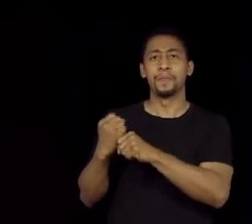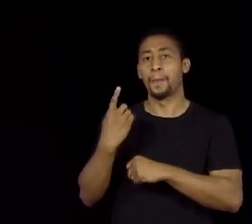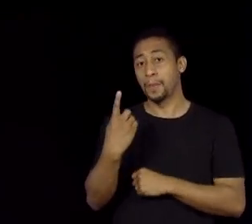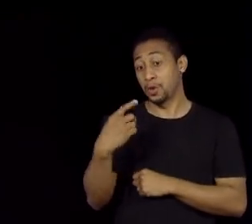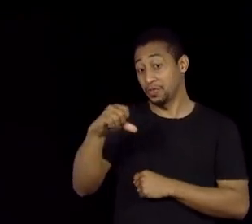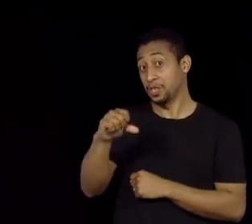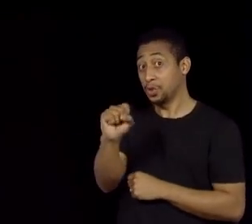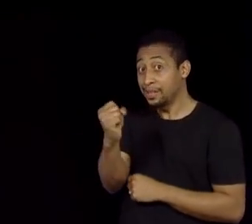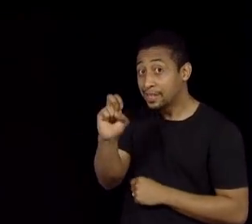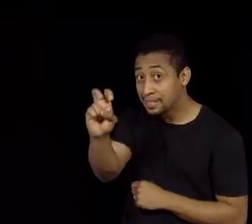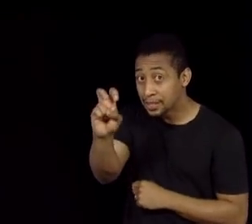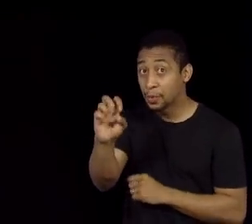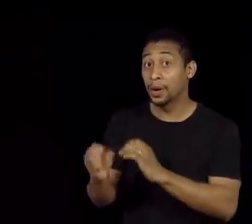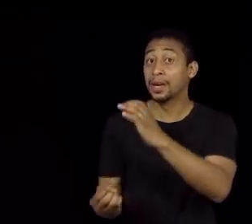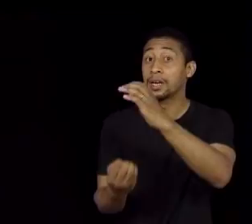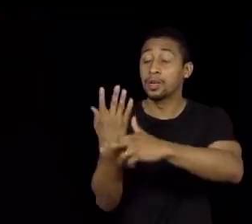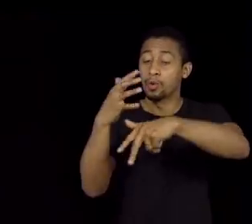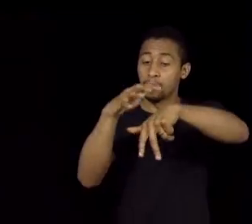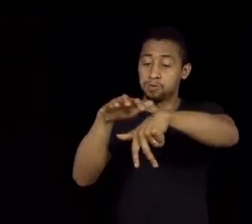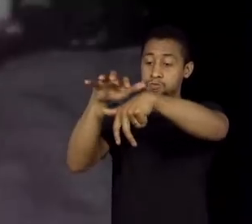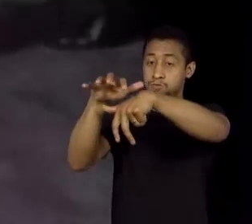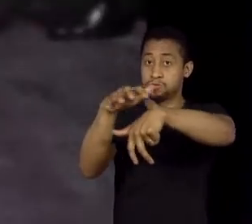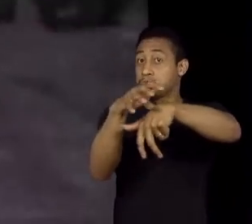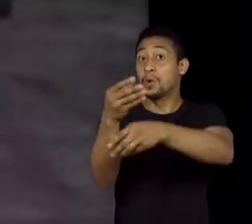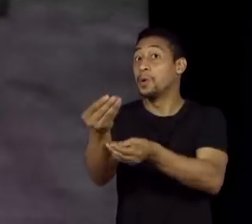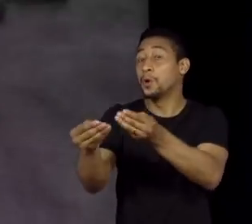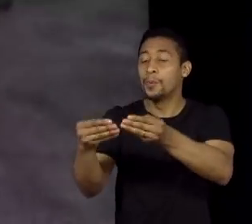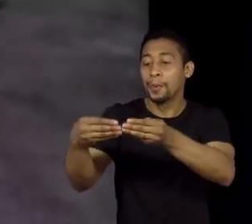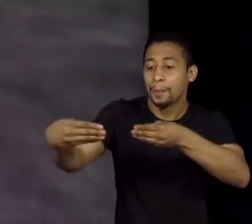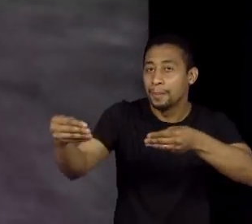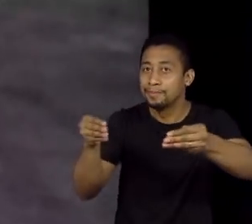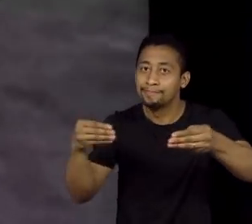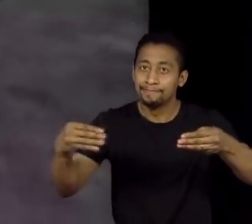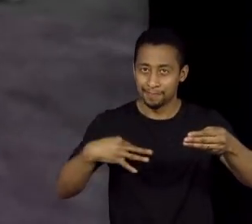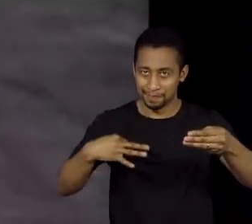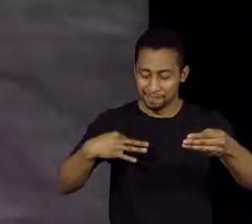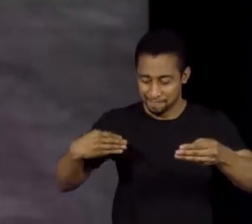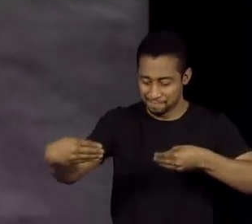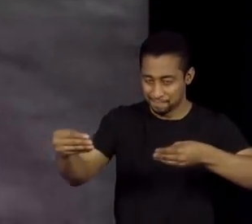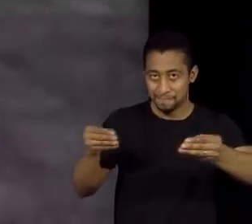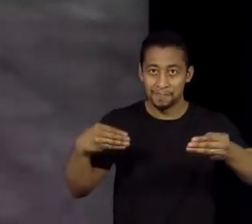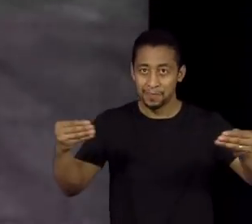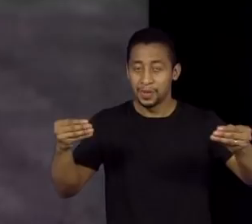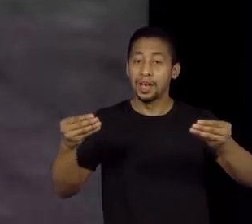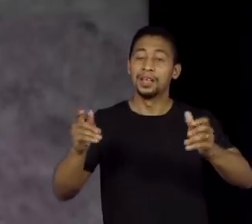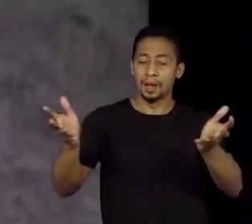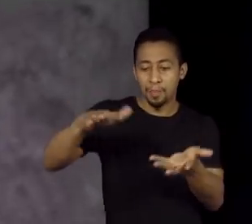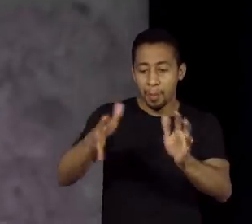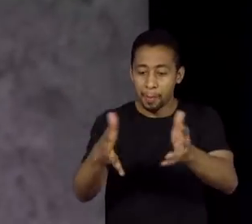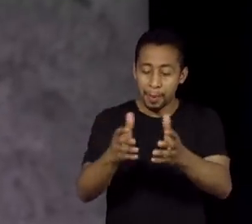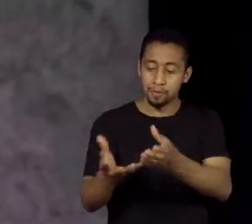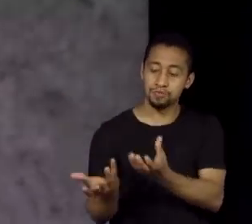1785 desenvolveu o equipamento feito à base de seda dobrável para ser colocado em uma mochila.